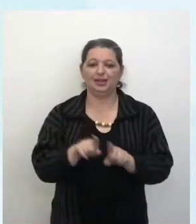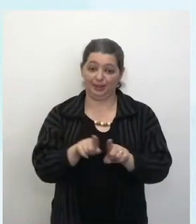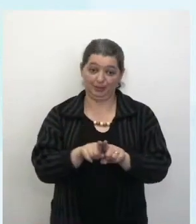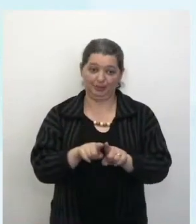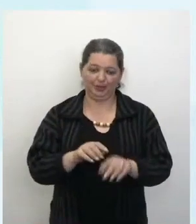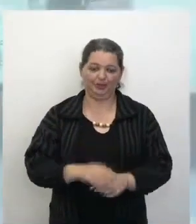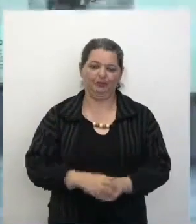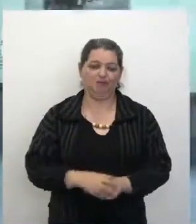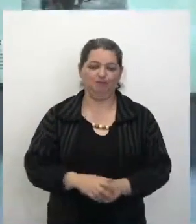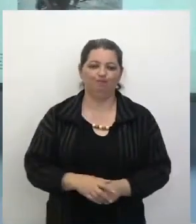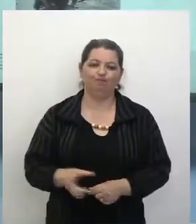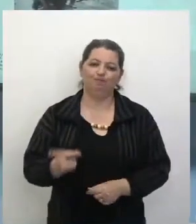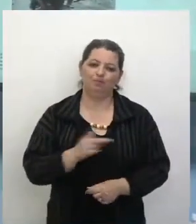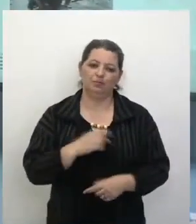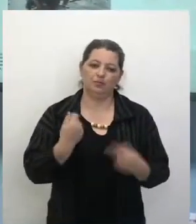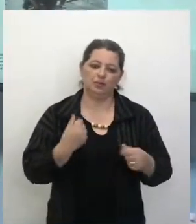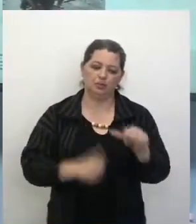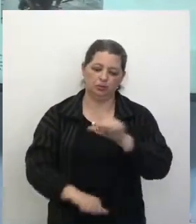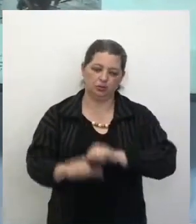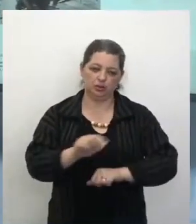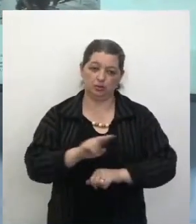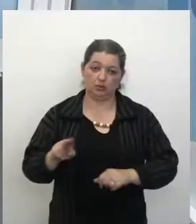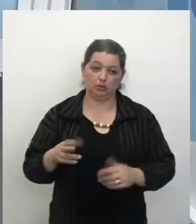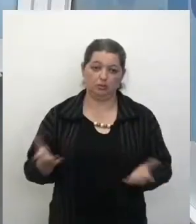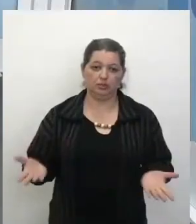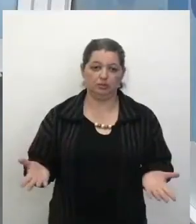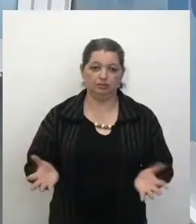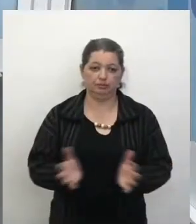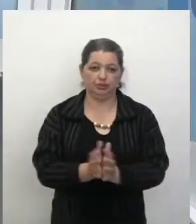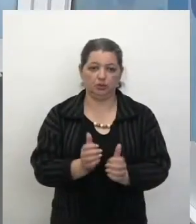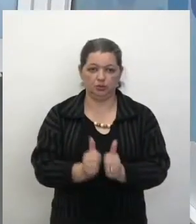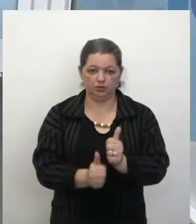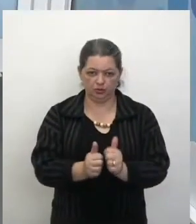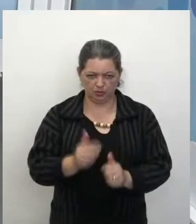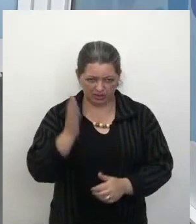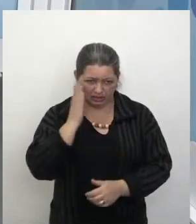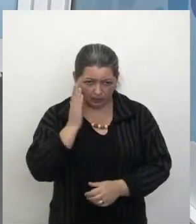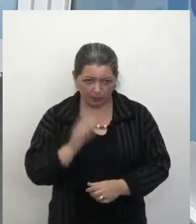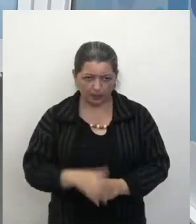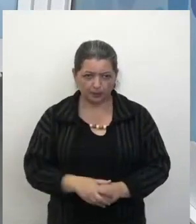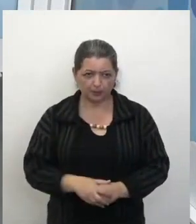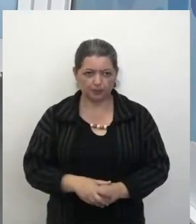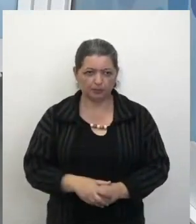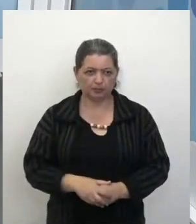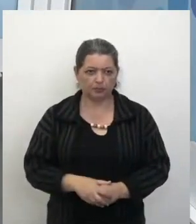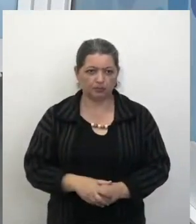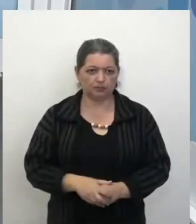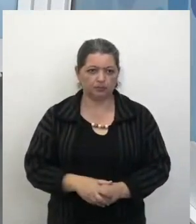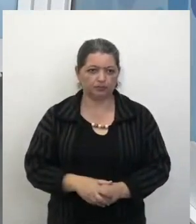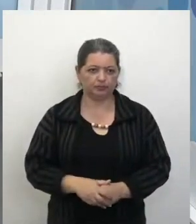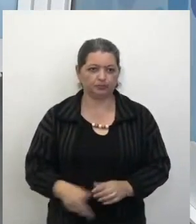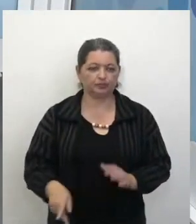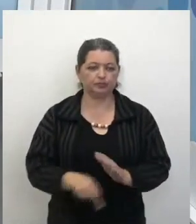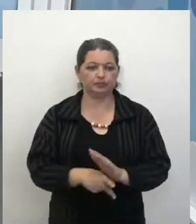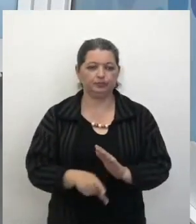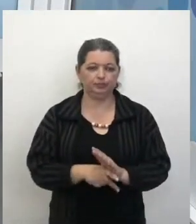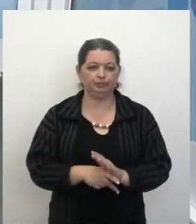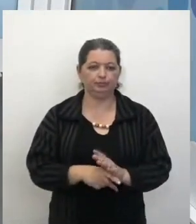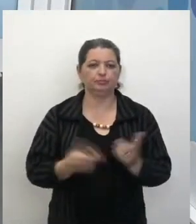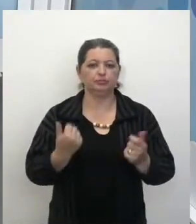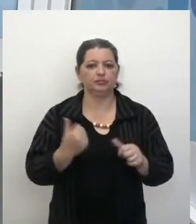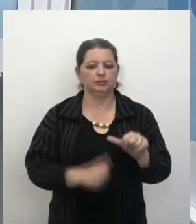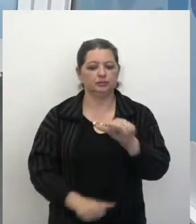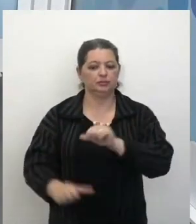meu time tem até que mudar de nome por causa disso já sabia qual que é o seu time realizei que tá vendo que